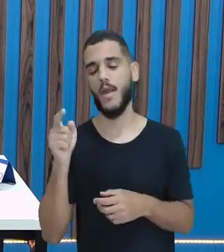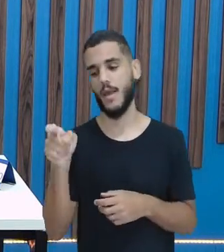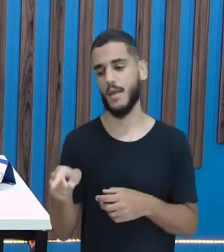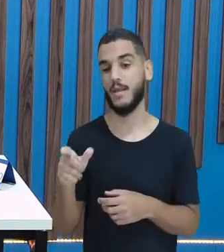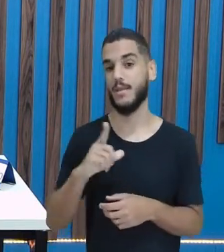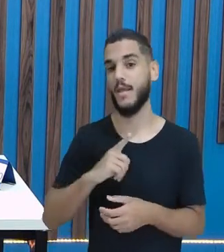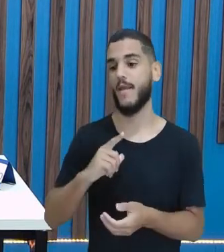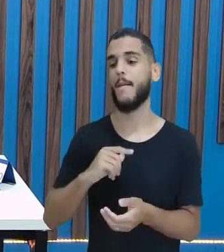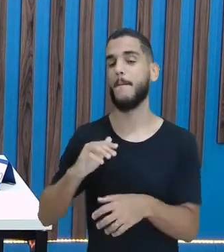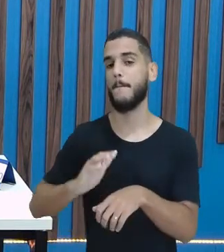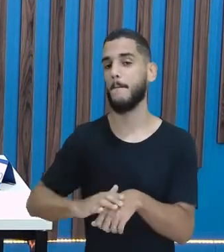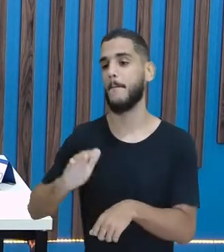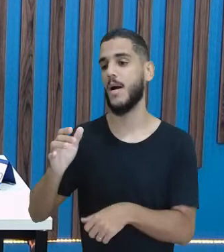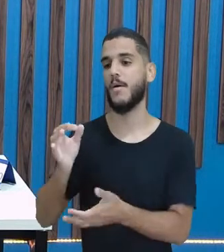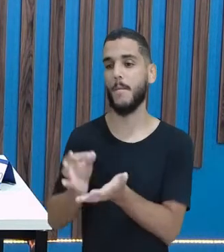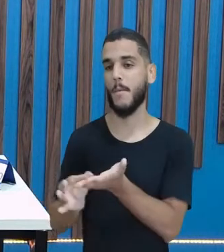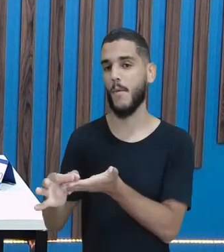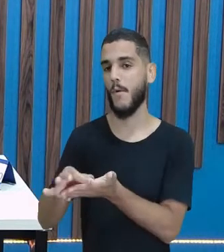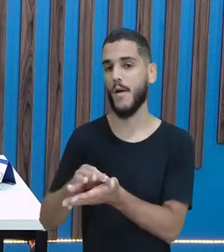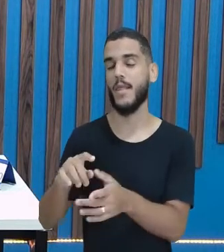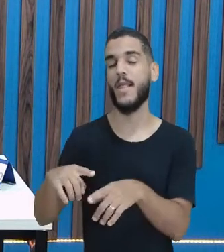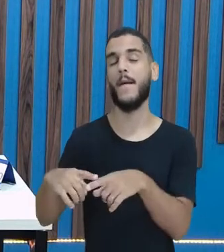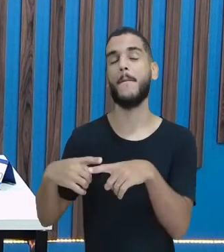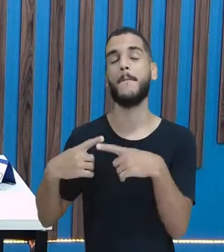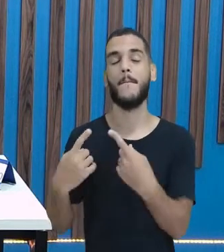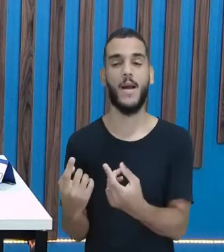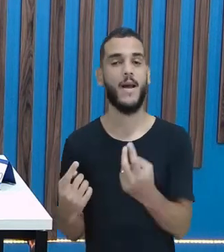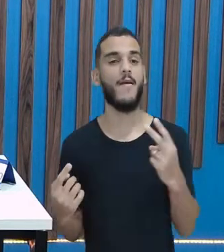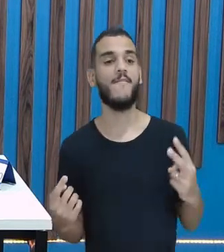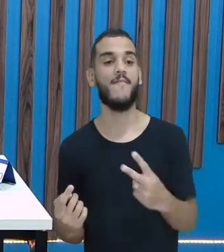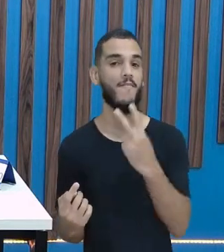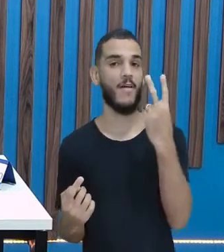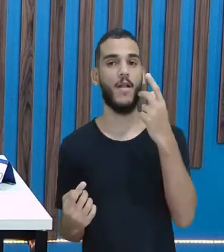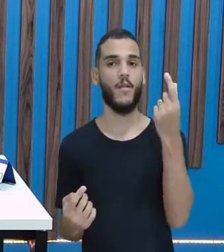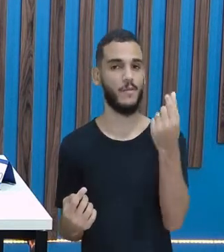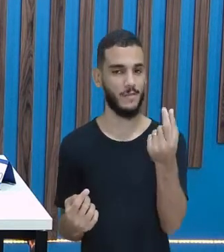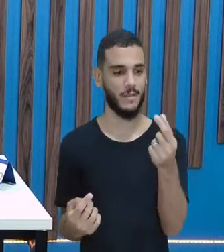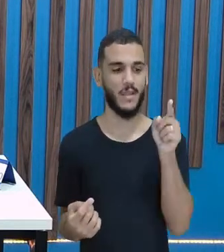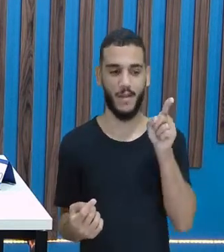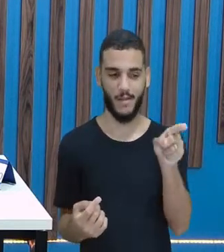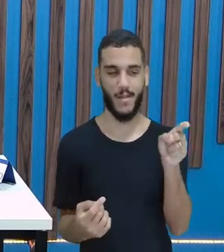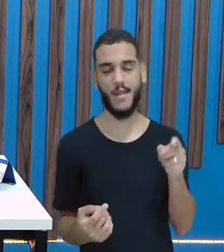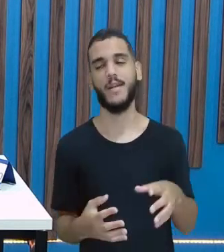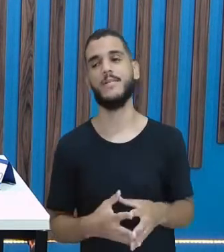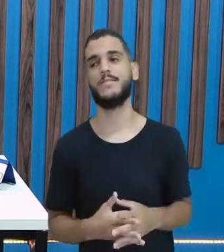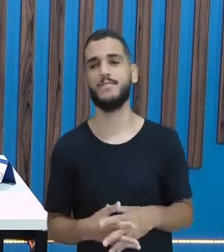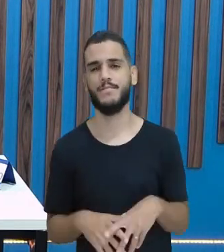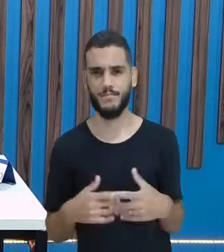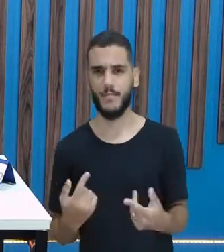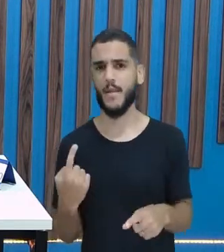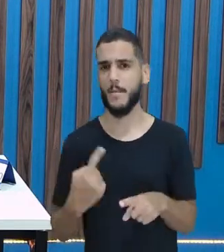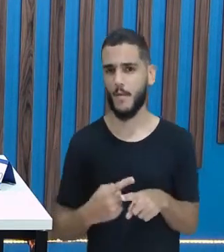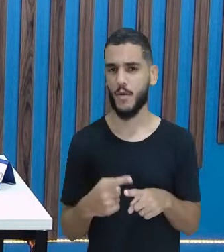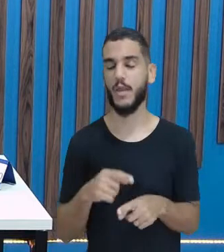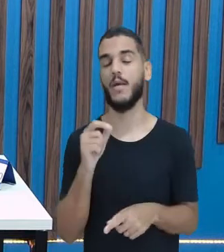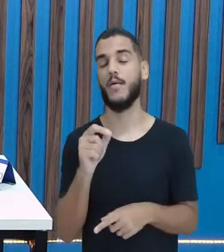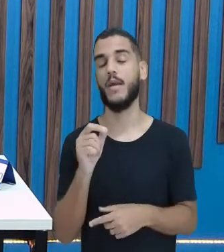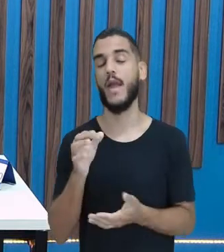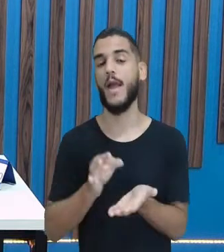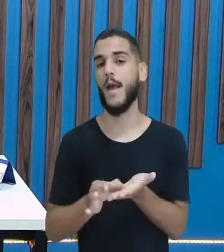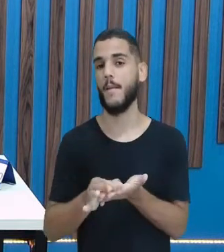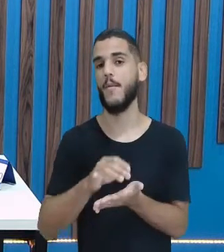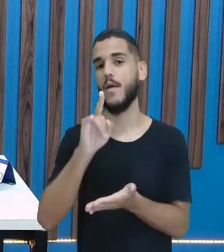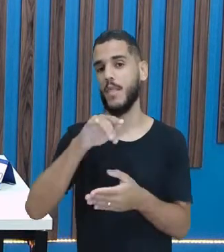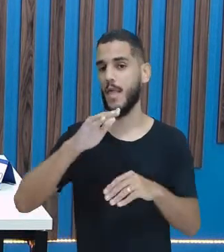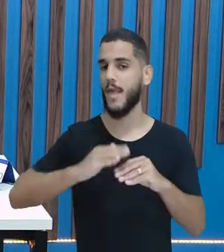mais moedas, mas quem tem maior valor monetário é Isabela, né? Porque as moedas dela têm um valor